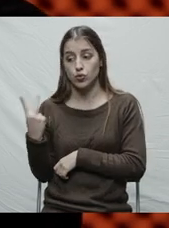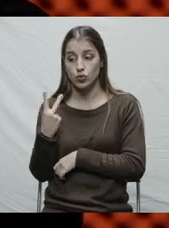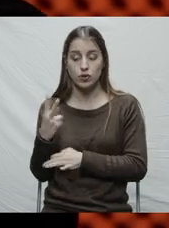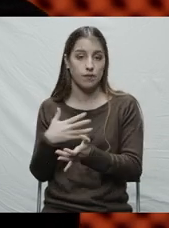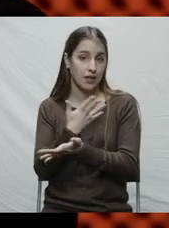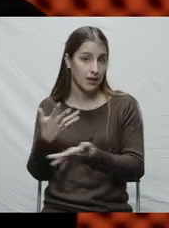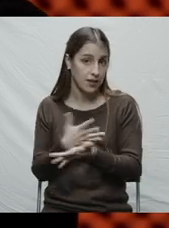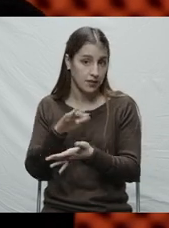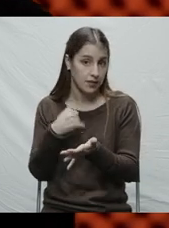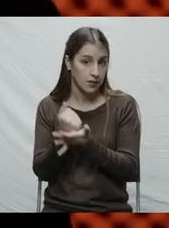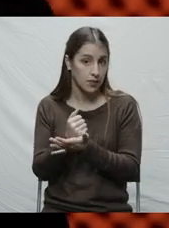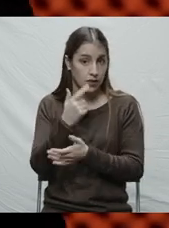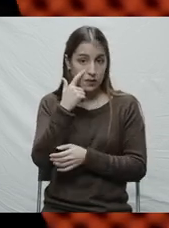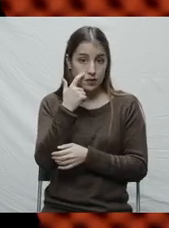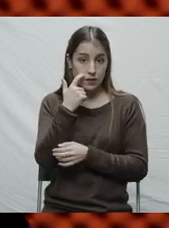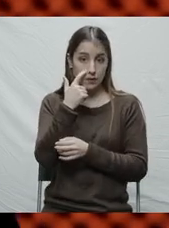a conseguir um pouco